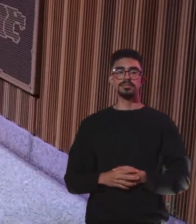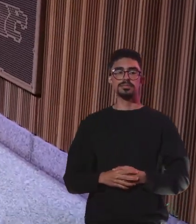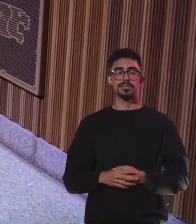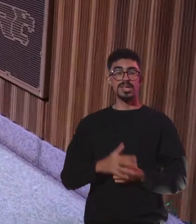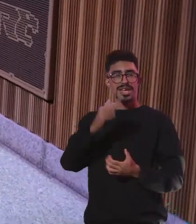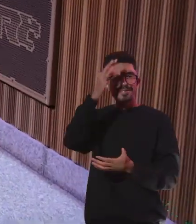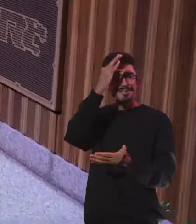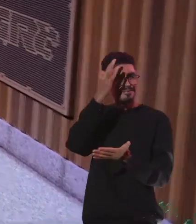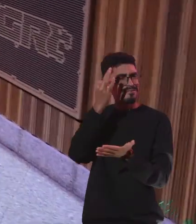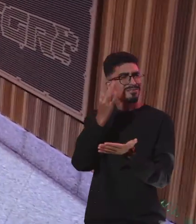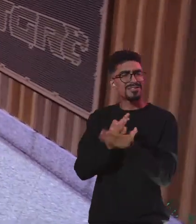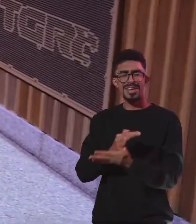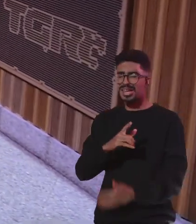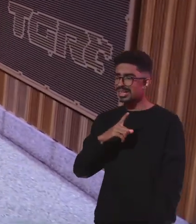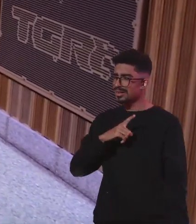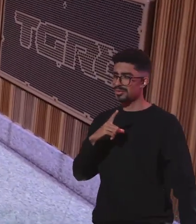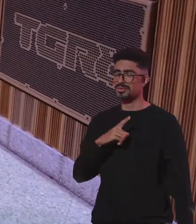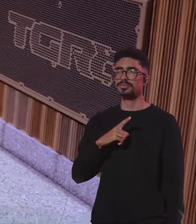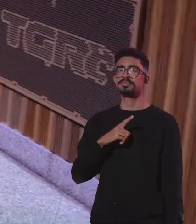com fé.